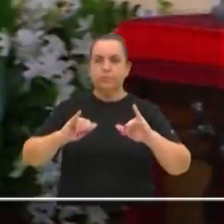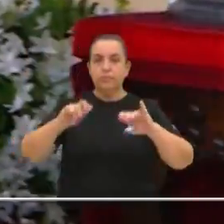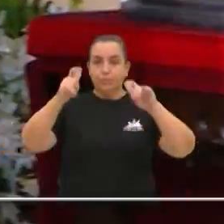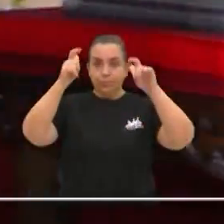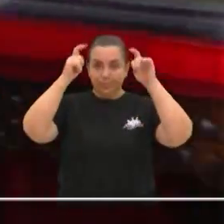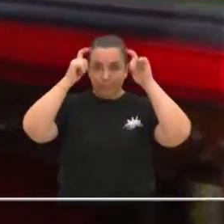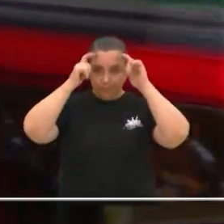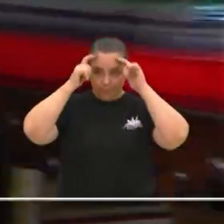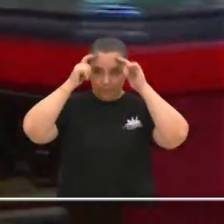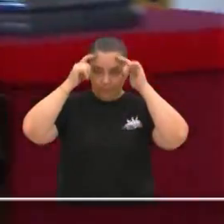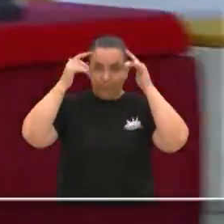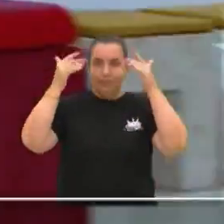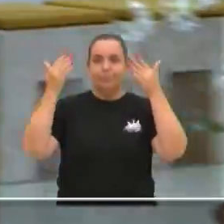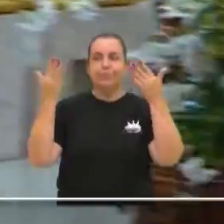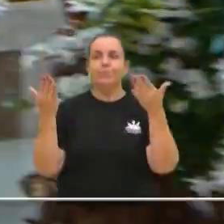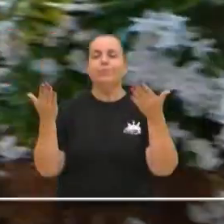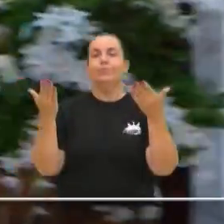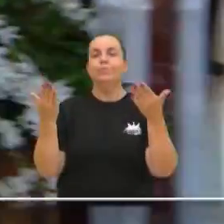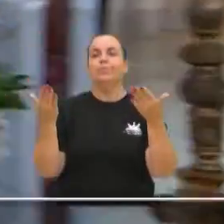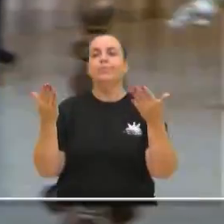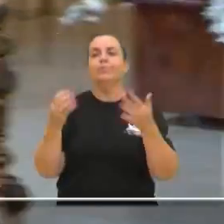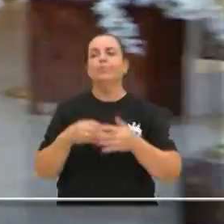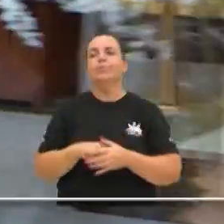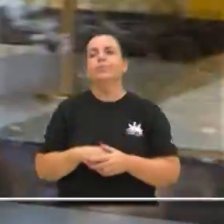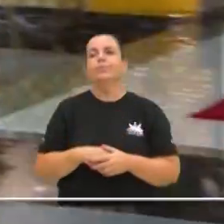Rei, que é